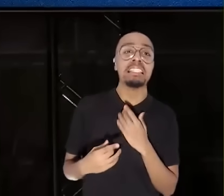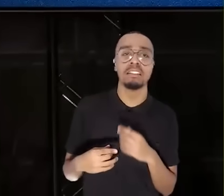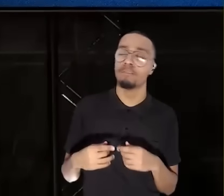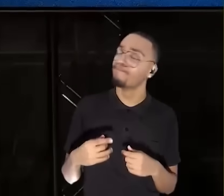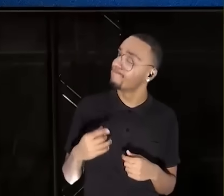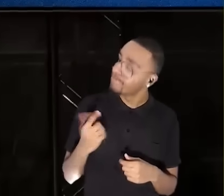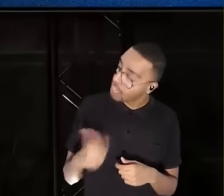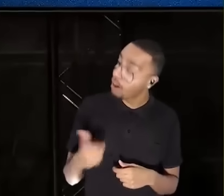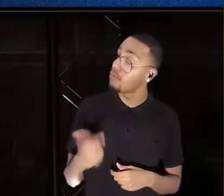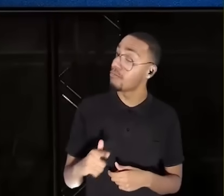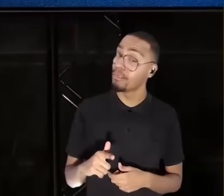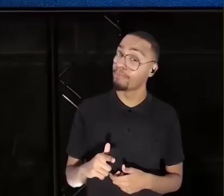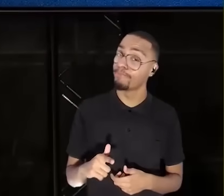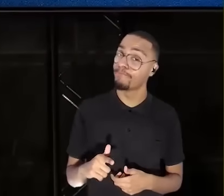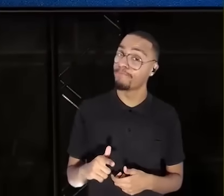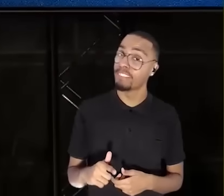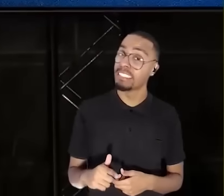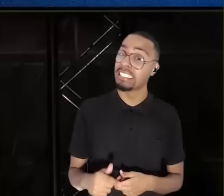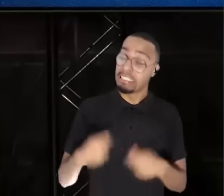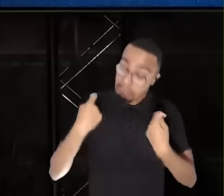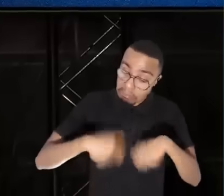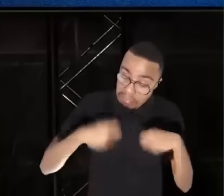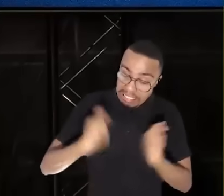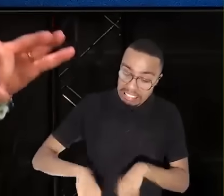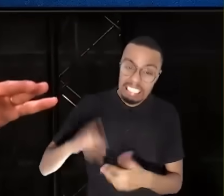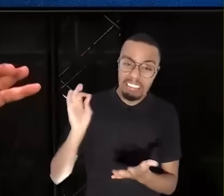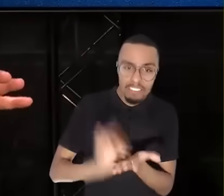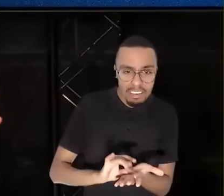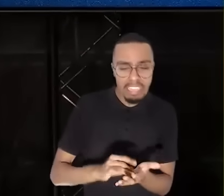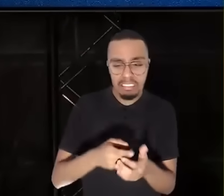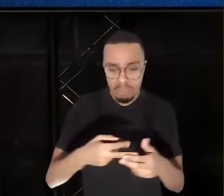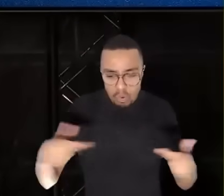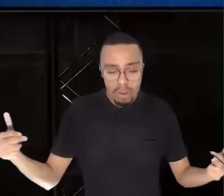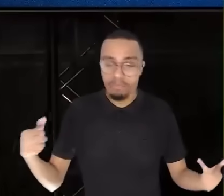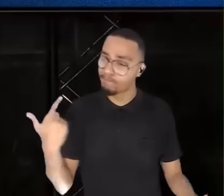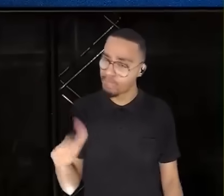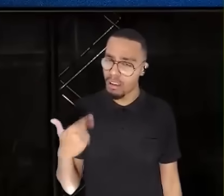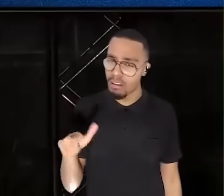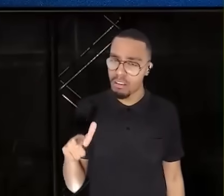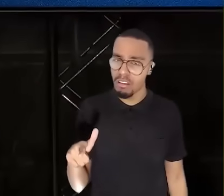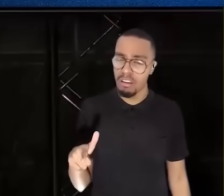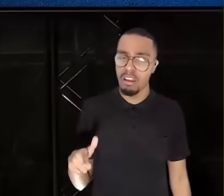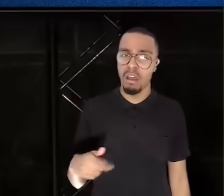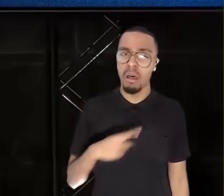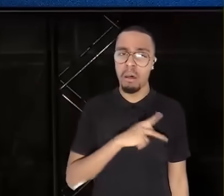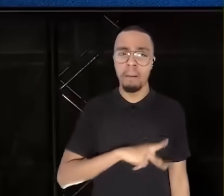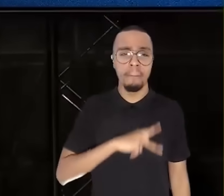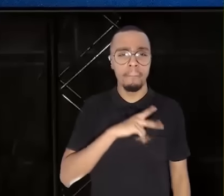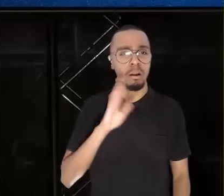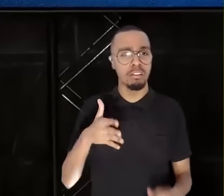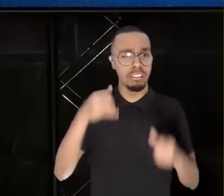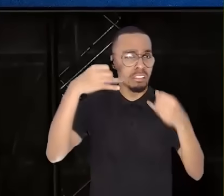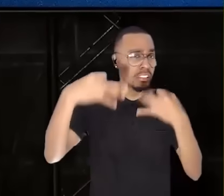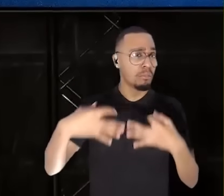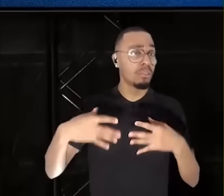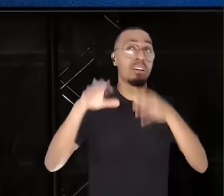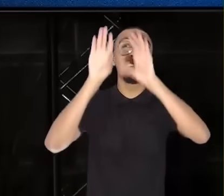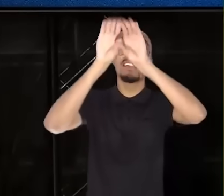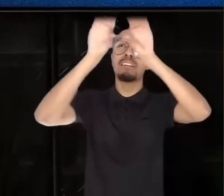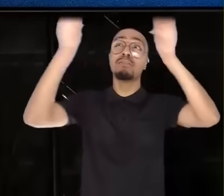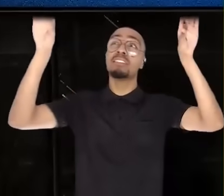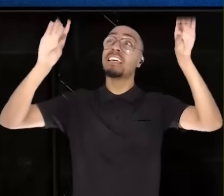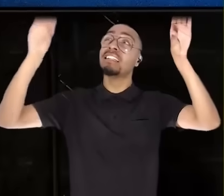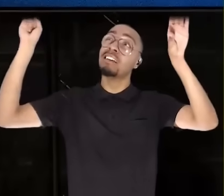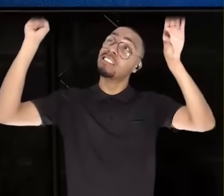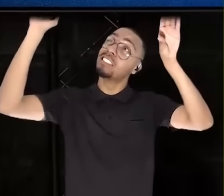acordo com a palavra de Deus, você não tem mais nenhuma necessidade. Paulo está dizendo que nas regiões celestiais, Ele